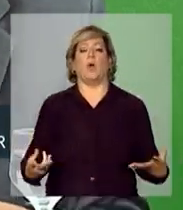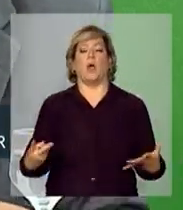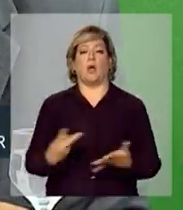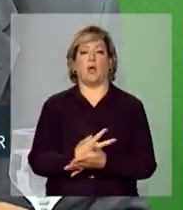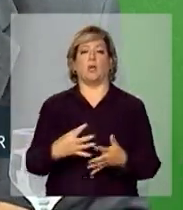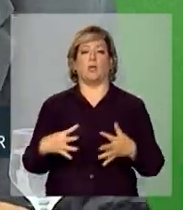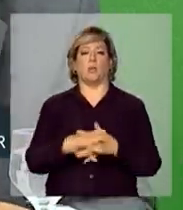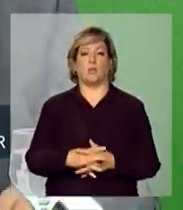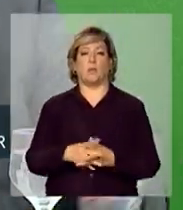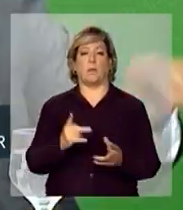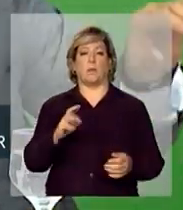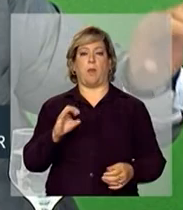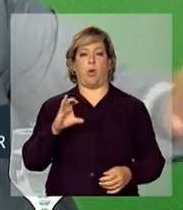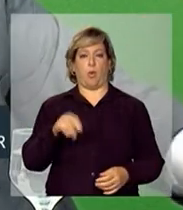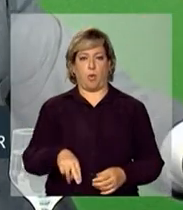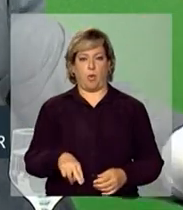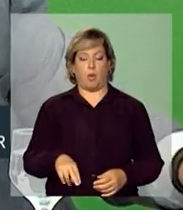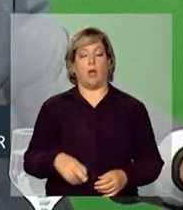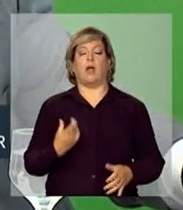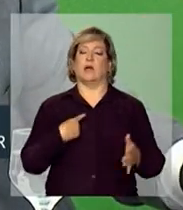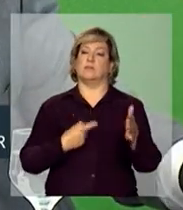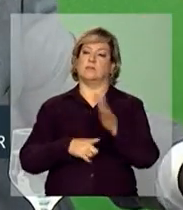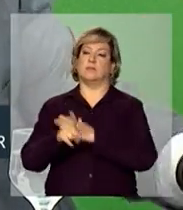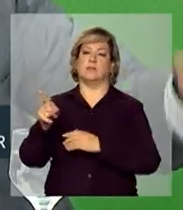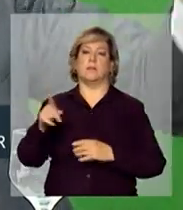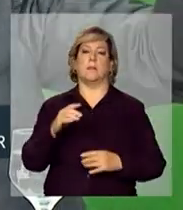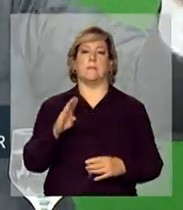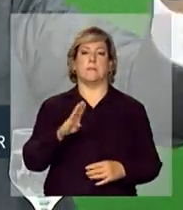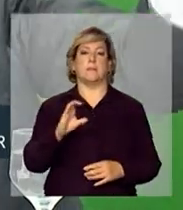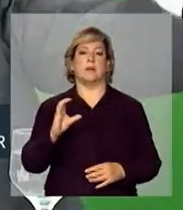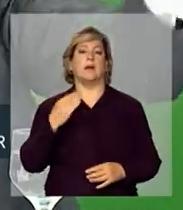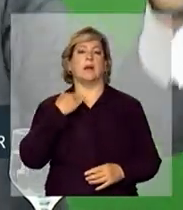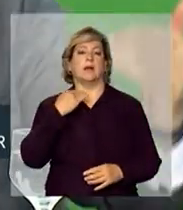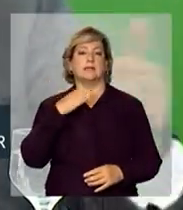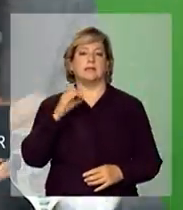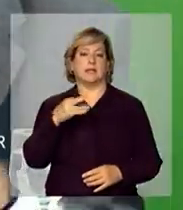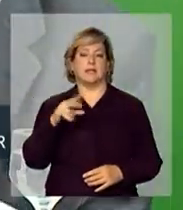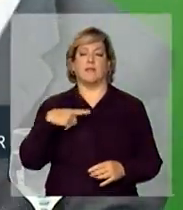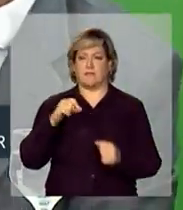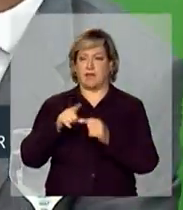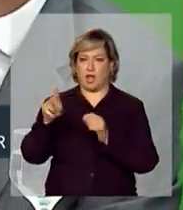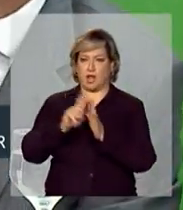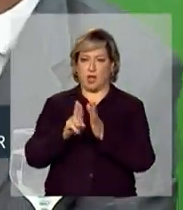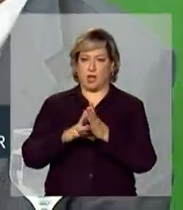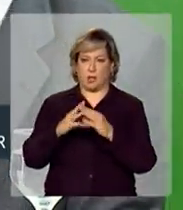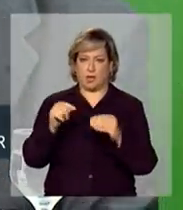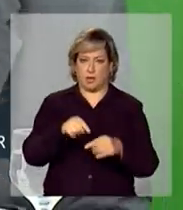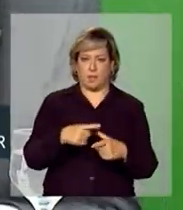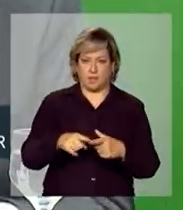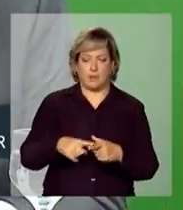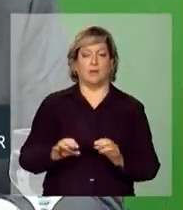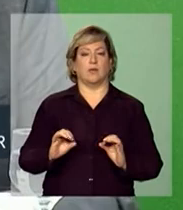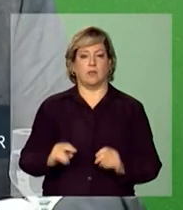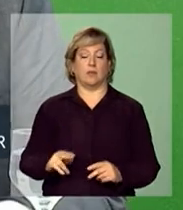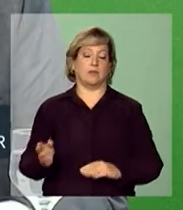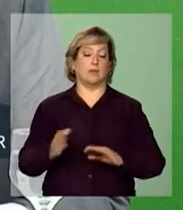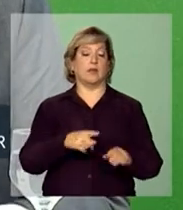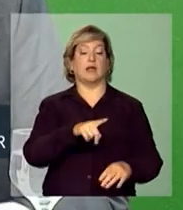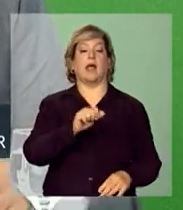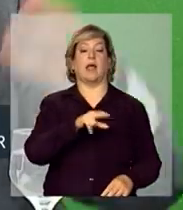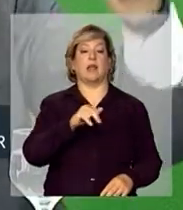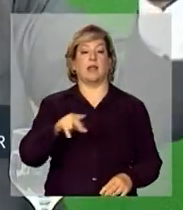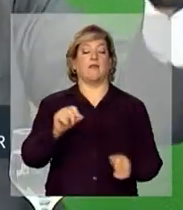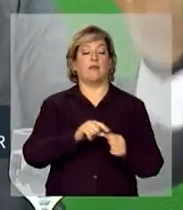Ah é isso Ah é aquilo Banco Central cuida disso para nós faz normas para evitar esse conflitos Anatel